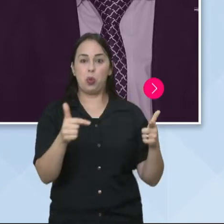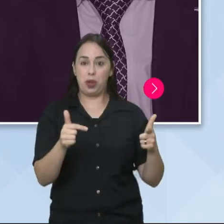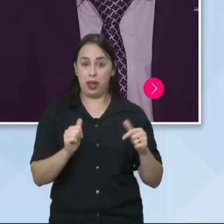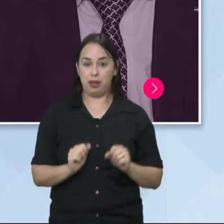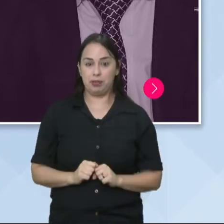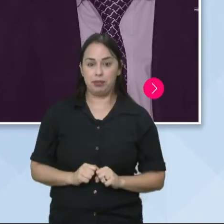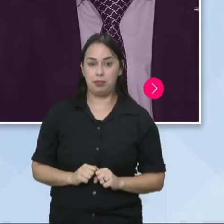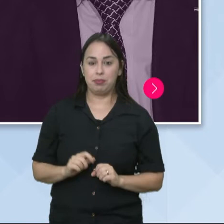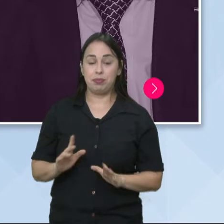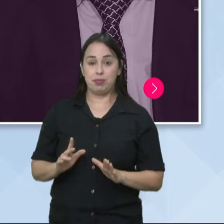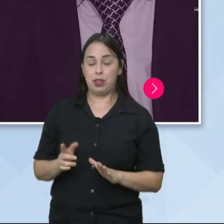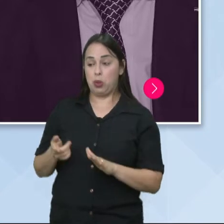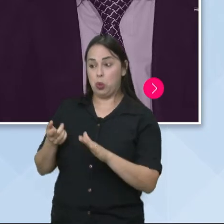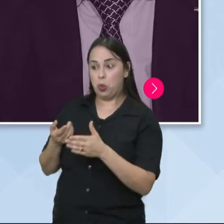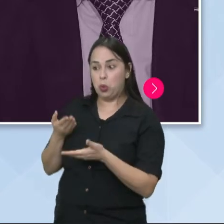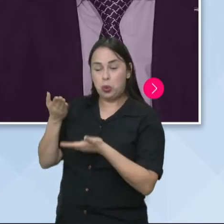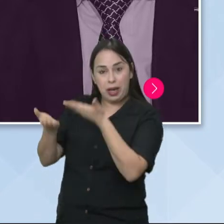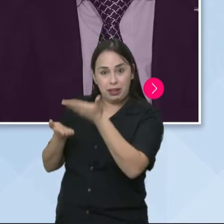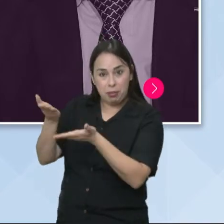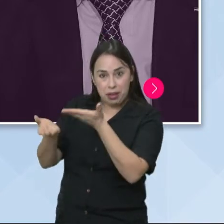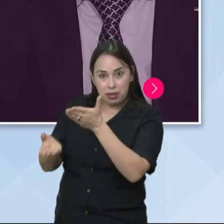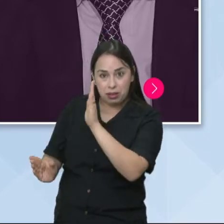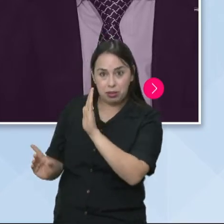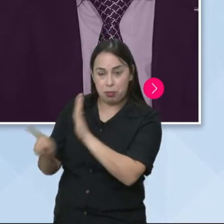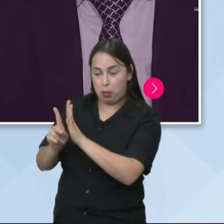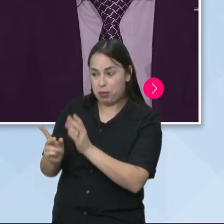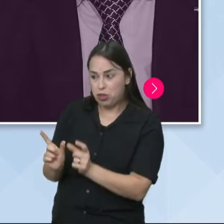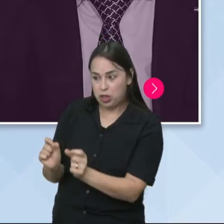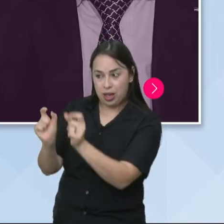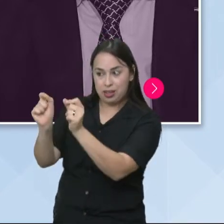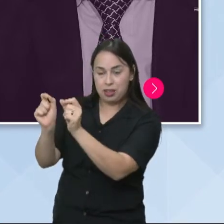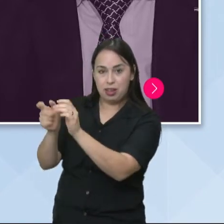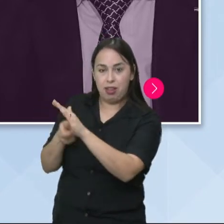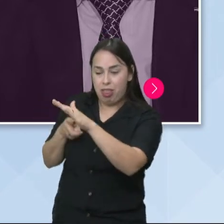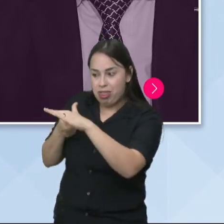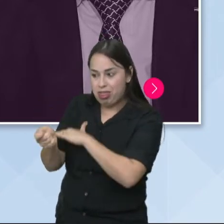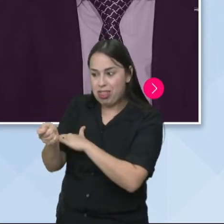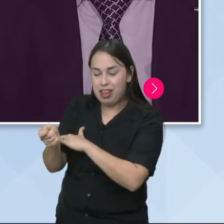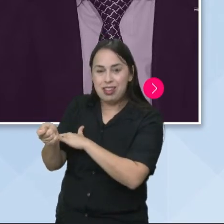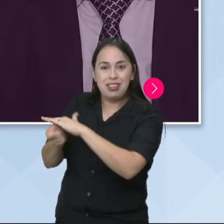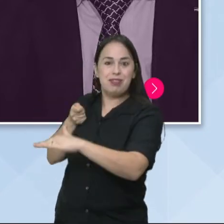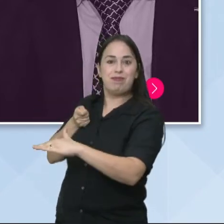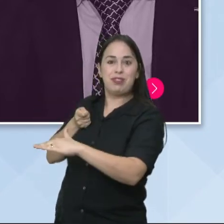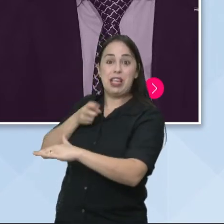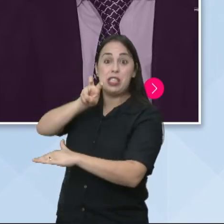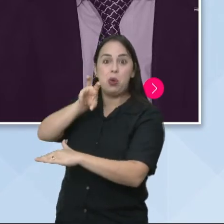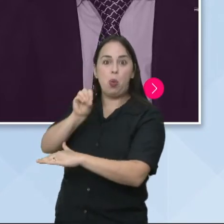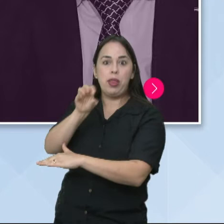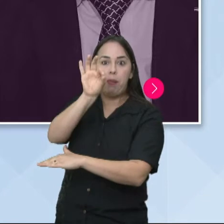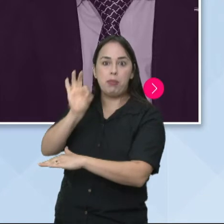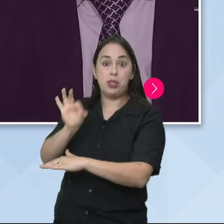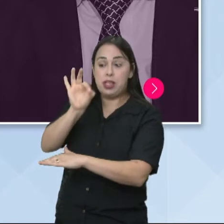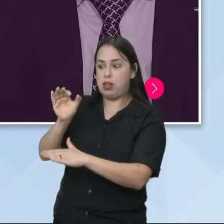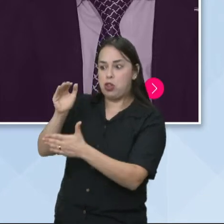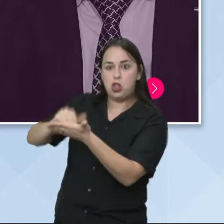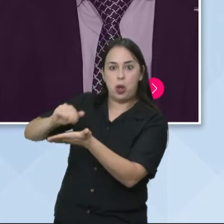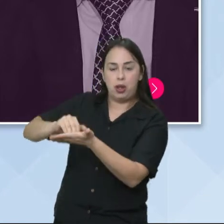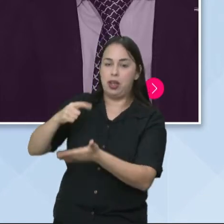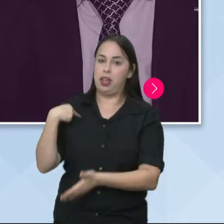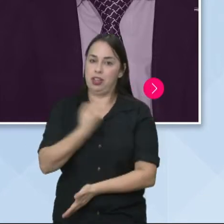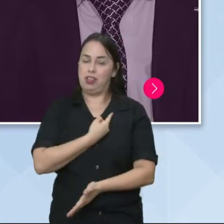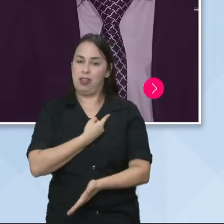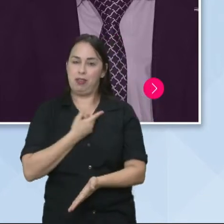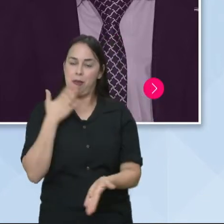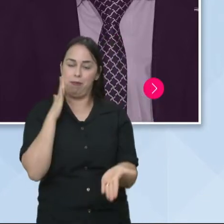câncer teve um corte de 50%. Nós vamos sentir isso e nós vamos derrotar para não passar por